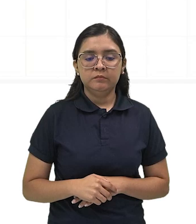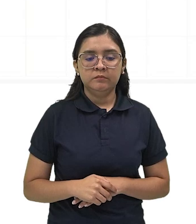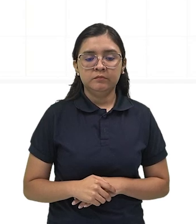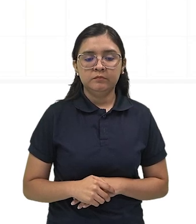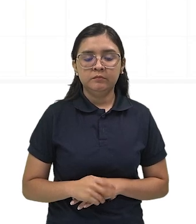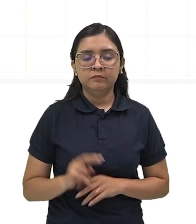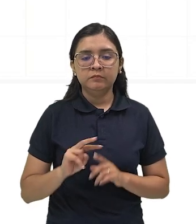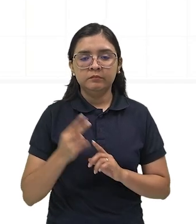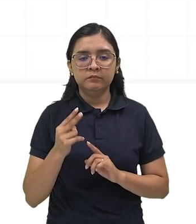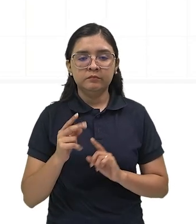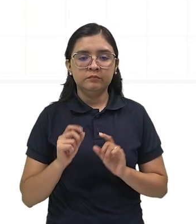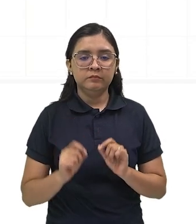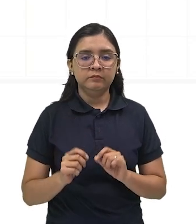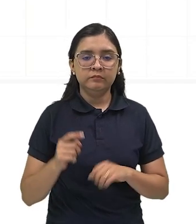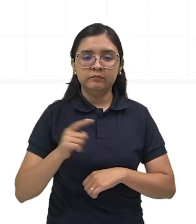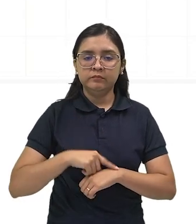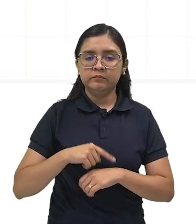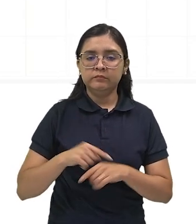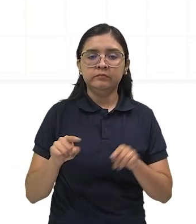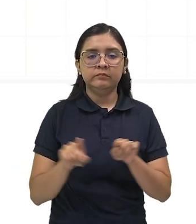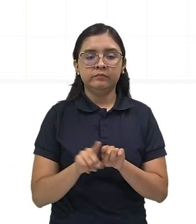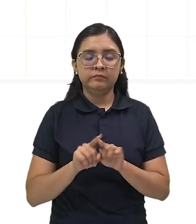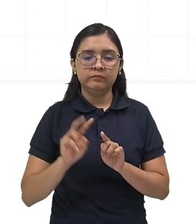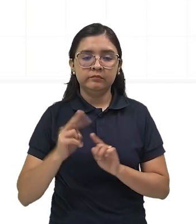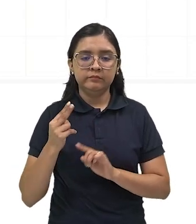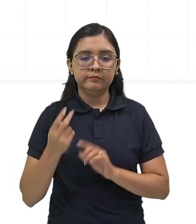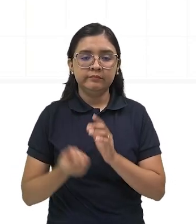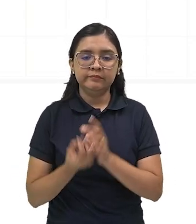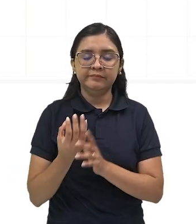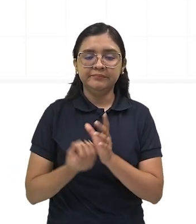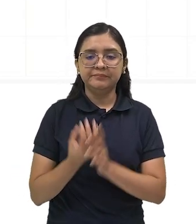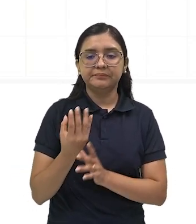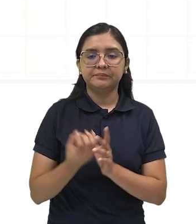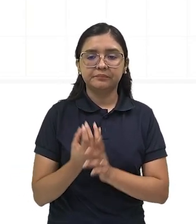tempo, dobramos a produção.